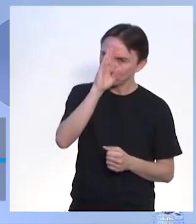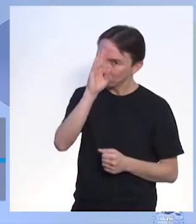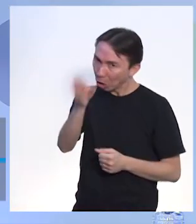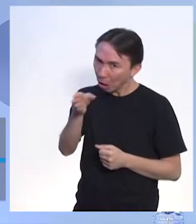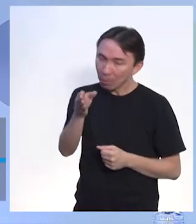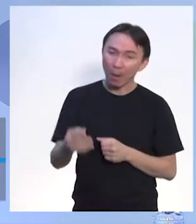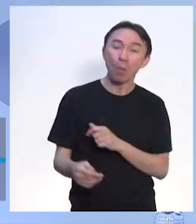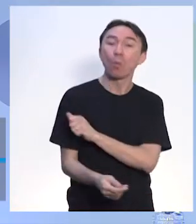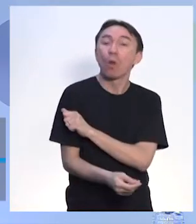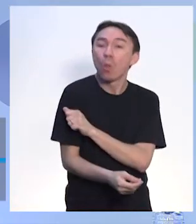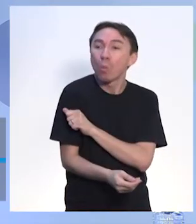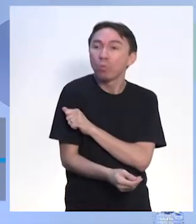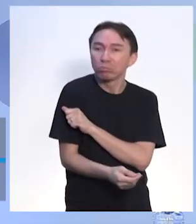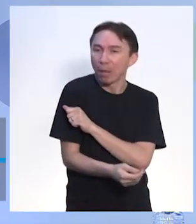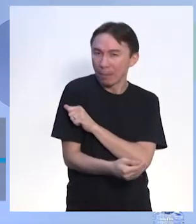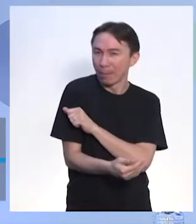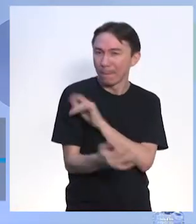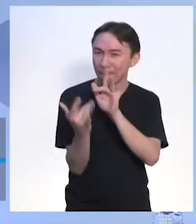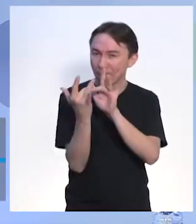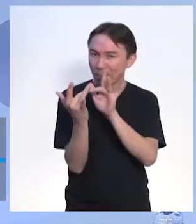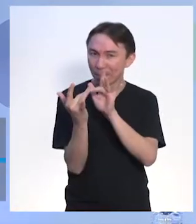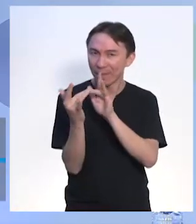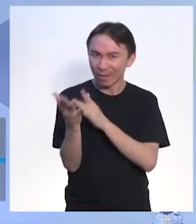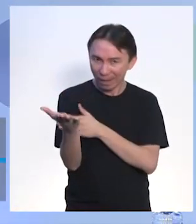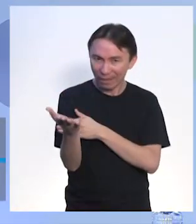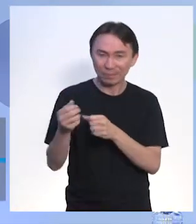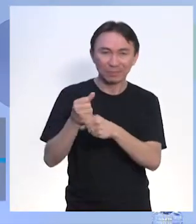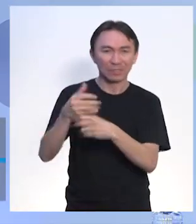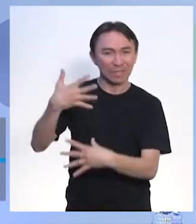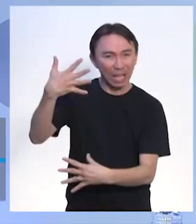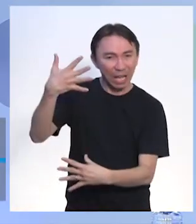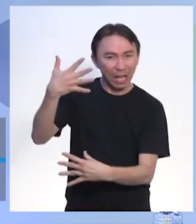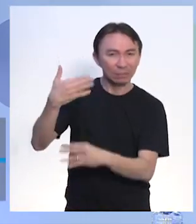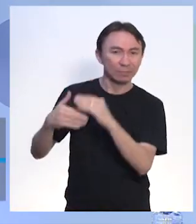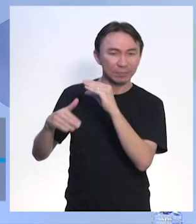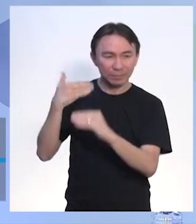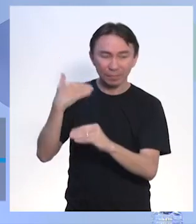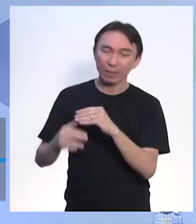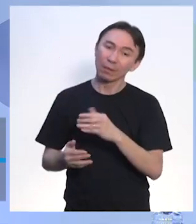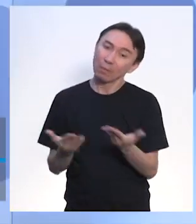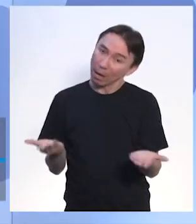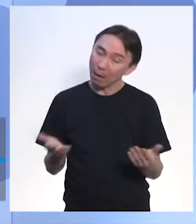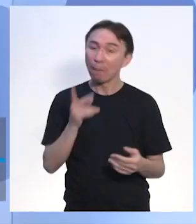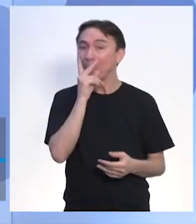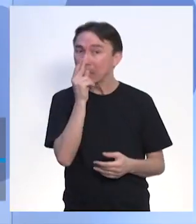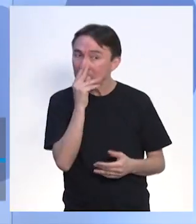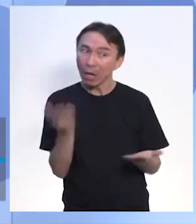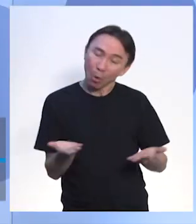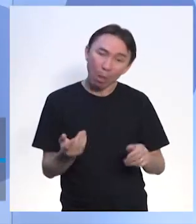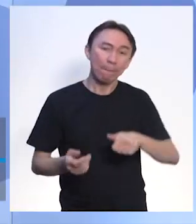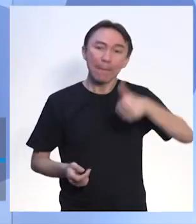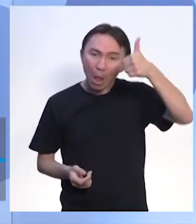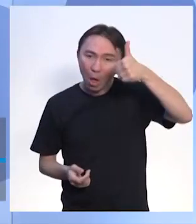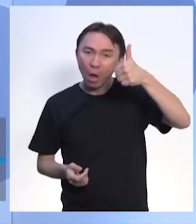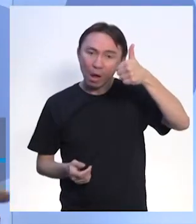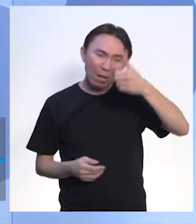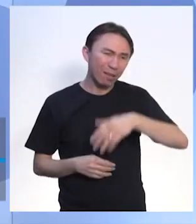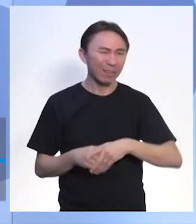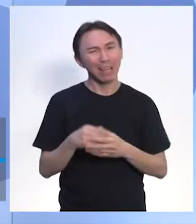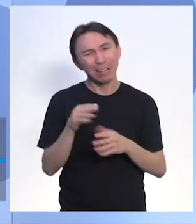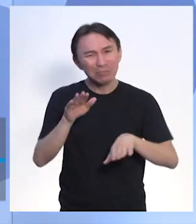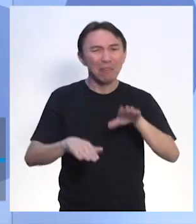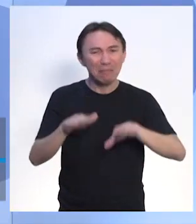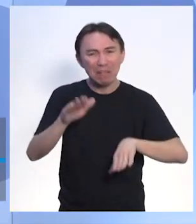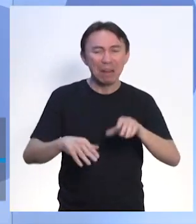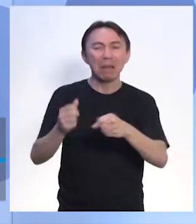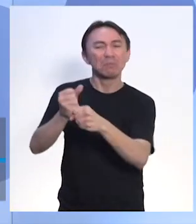formato, principalmente para evitar certas coisas no chat, né? Sim, sim. A gente vê situações assim extremas, por mais que a gente